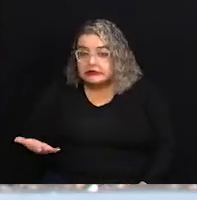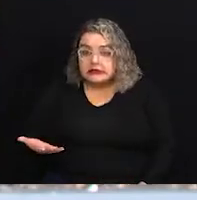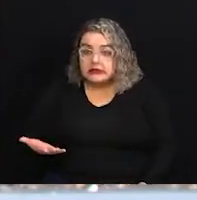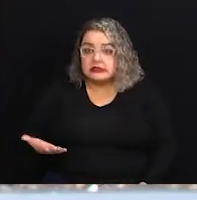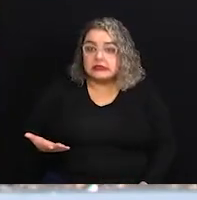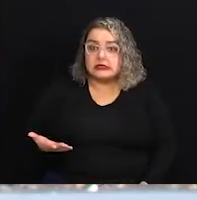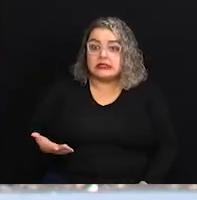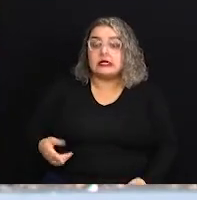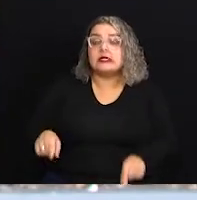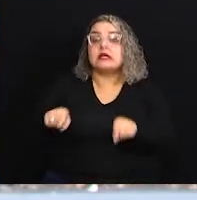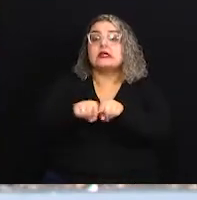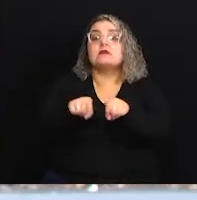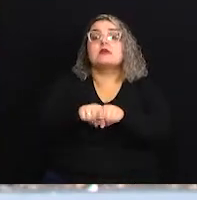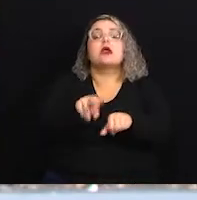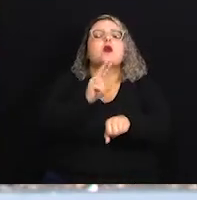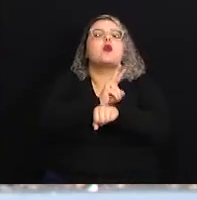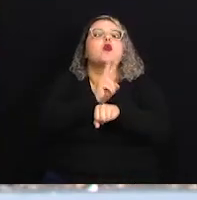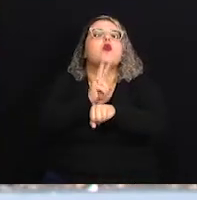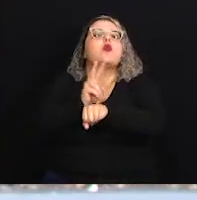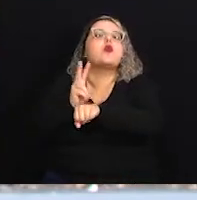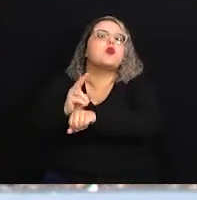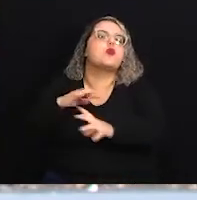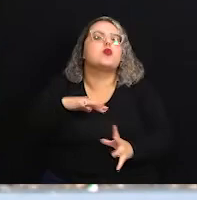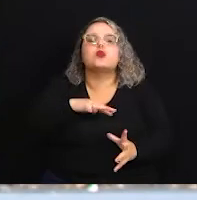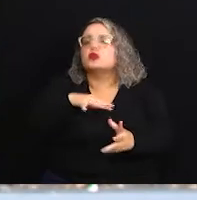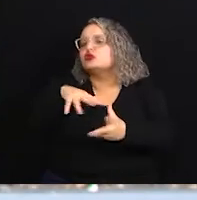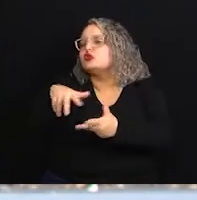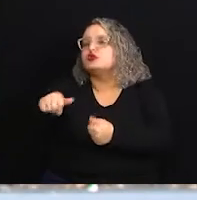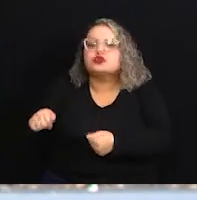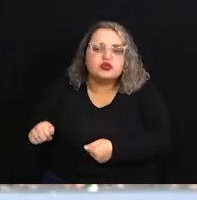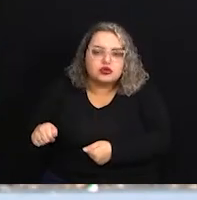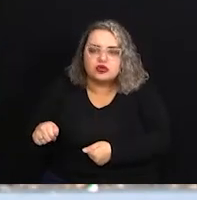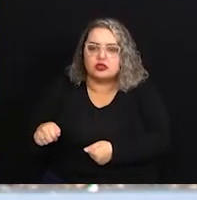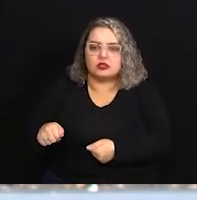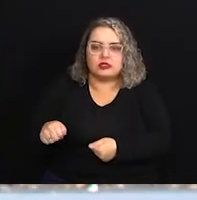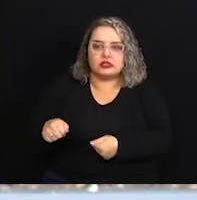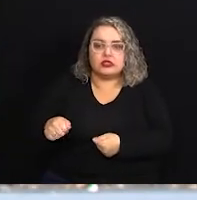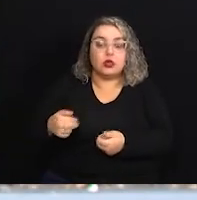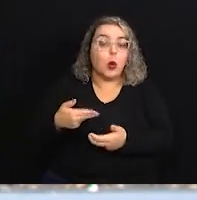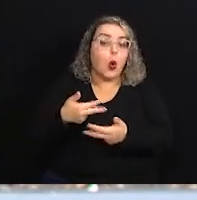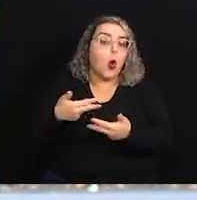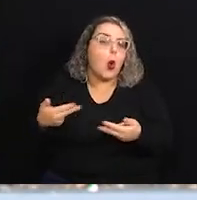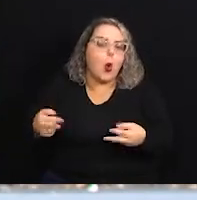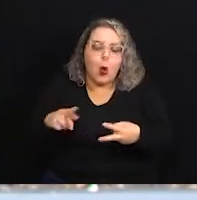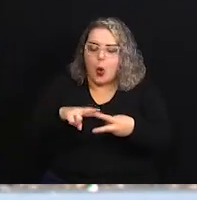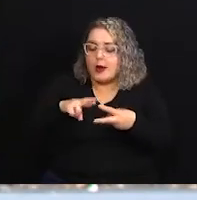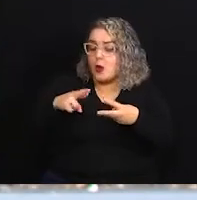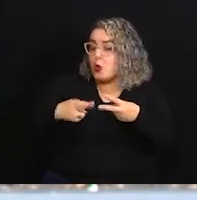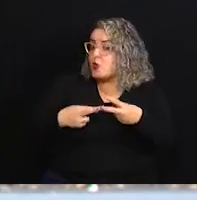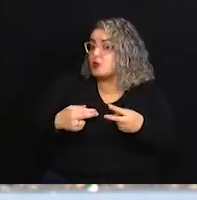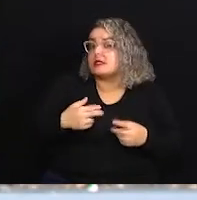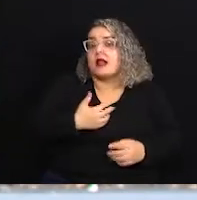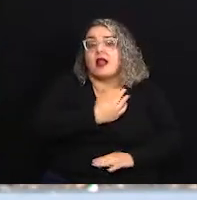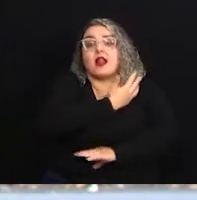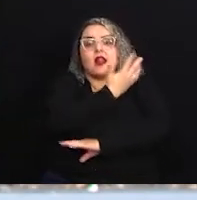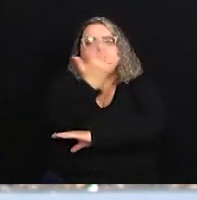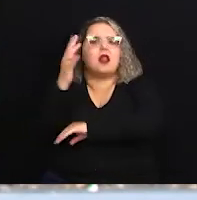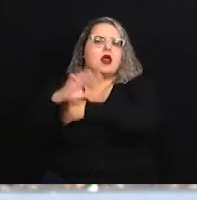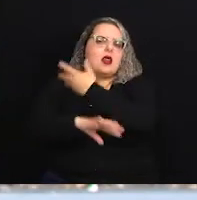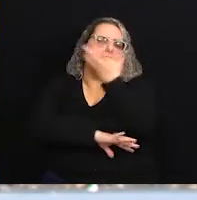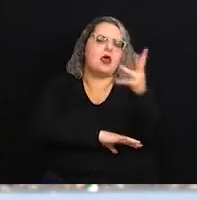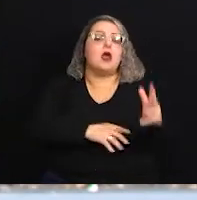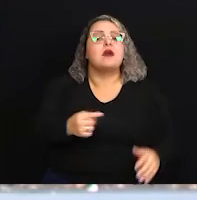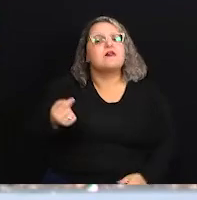está poupando o planeta de mais da extração de recursos da natureza. Vejam você a